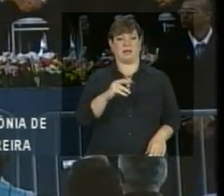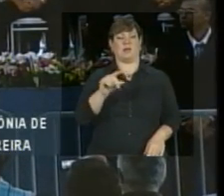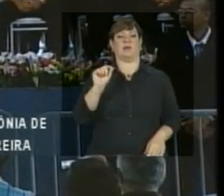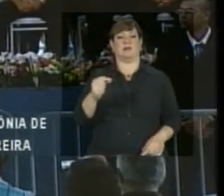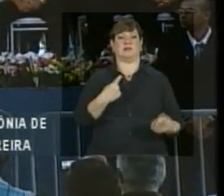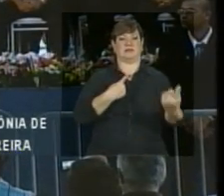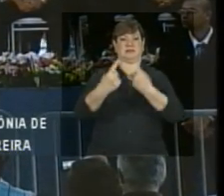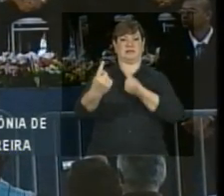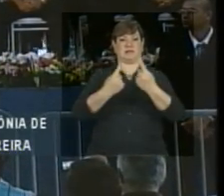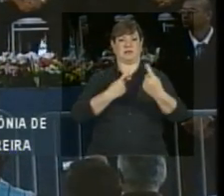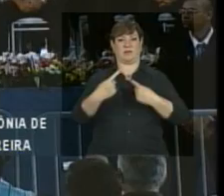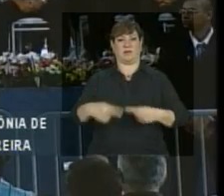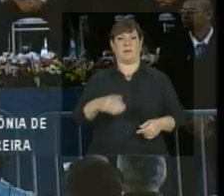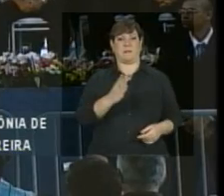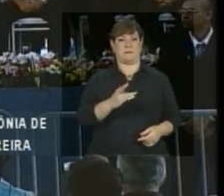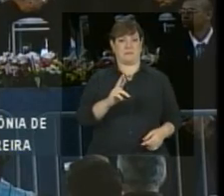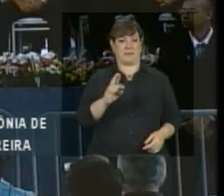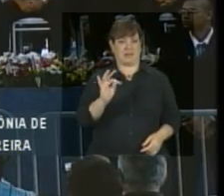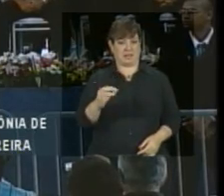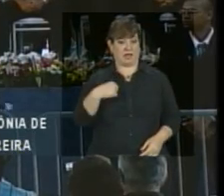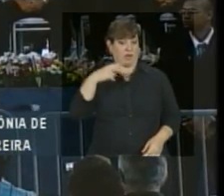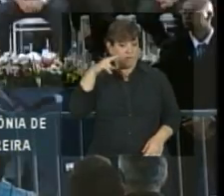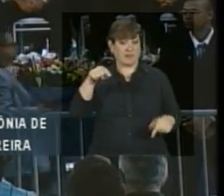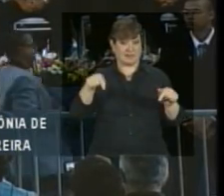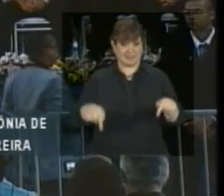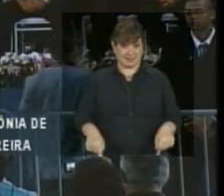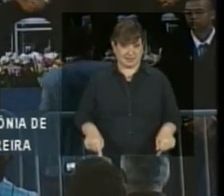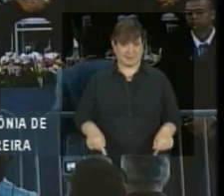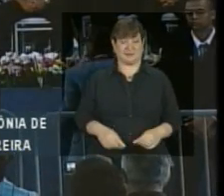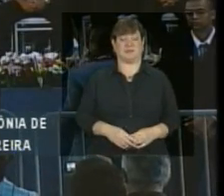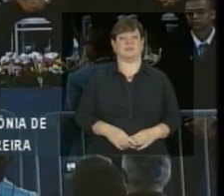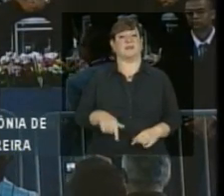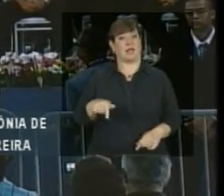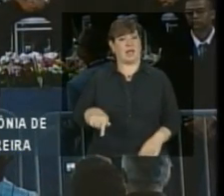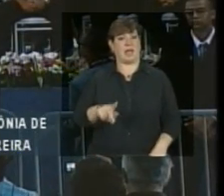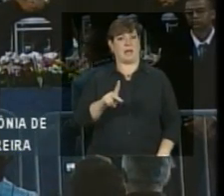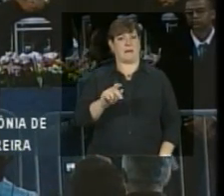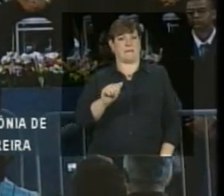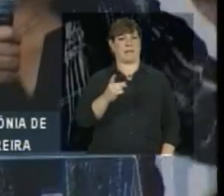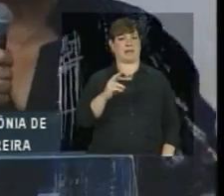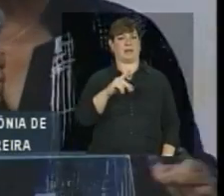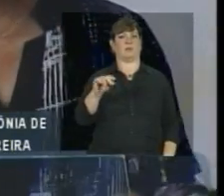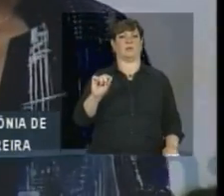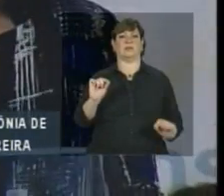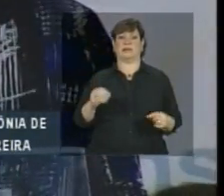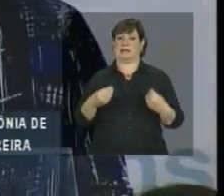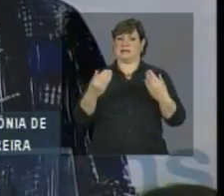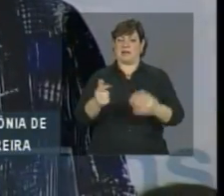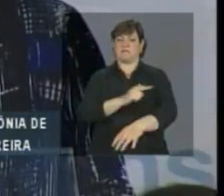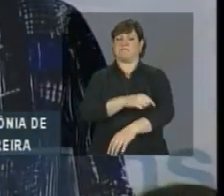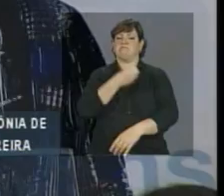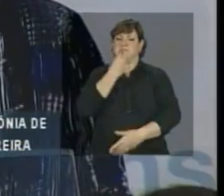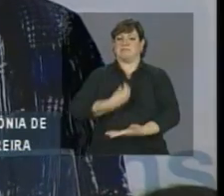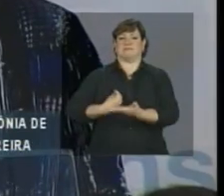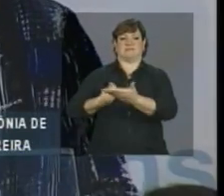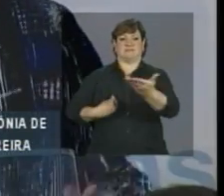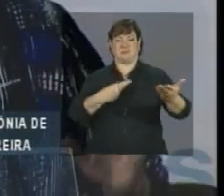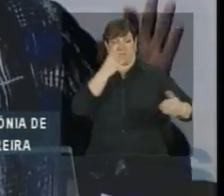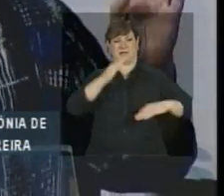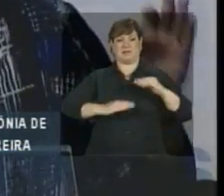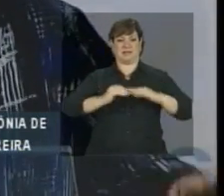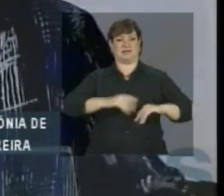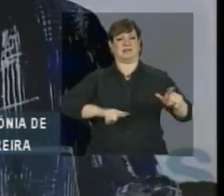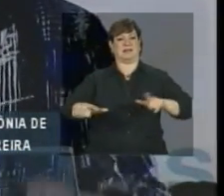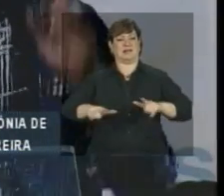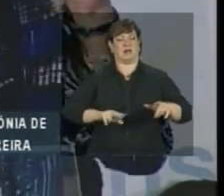transporte do BRT que eu vi aqui é um padrão que dá dignidade aos trabalhadores,